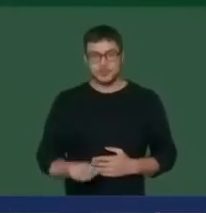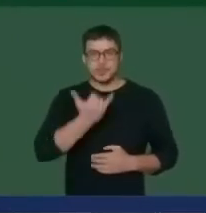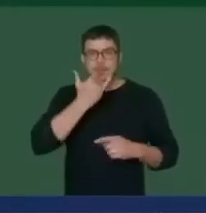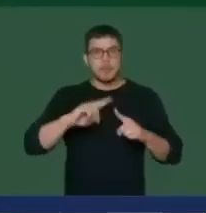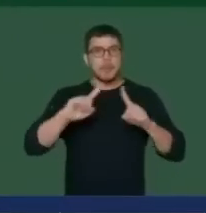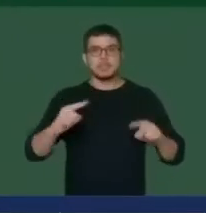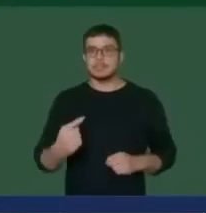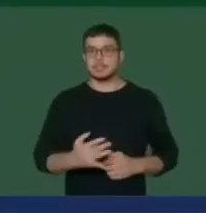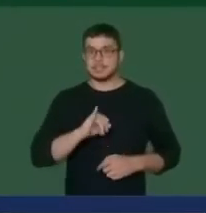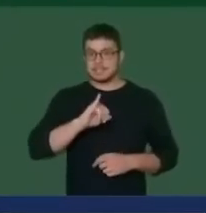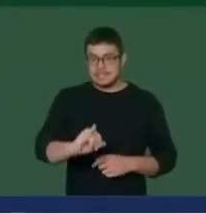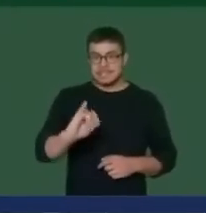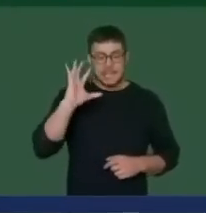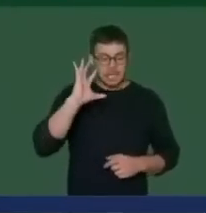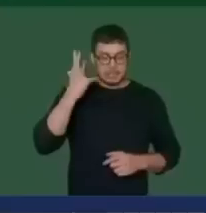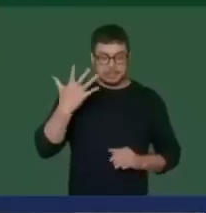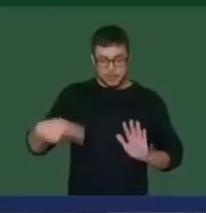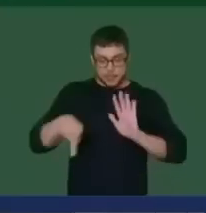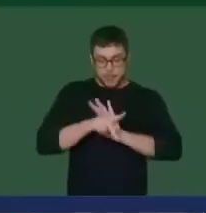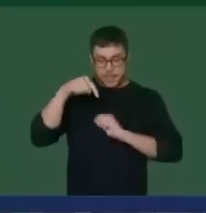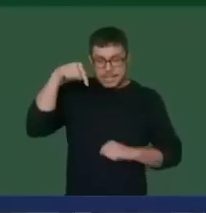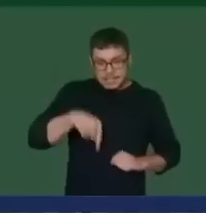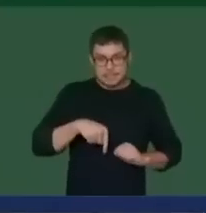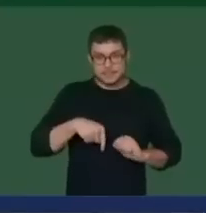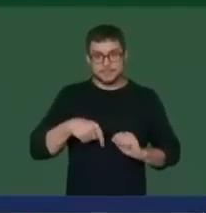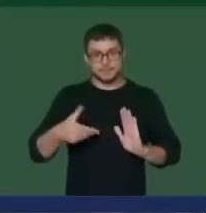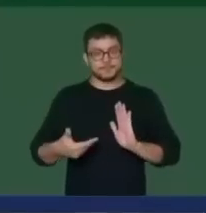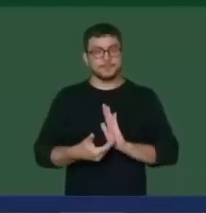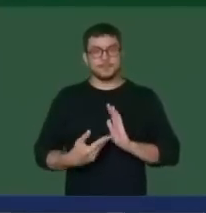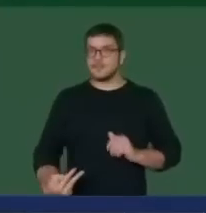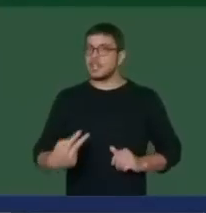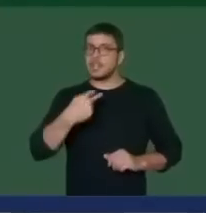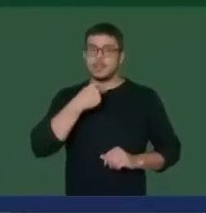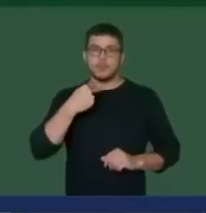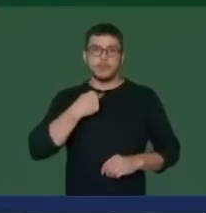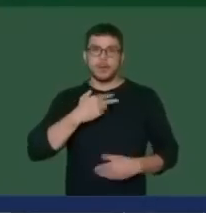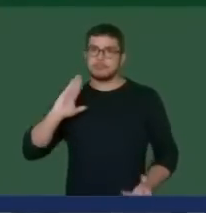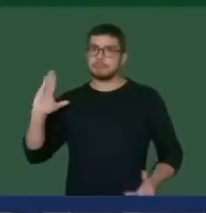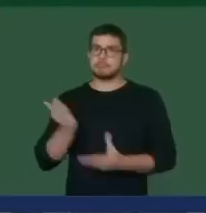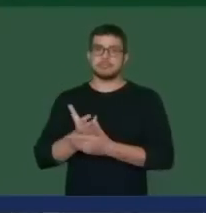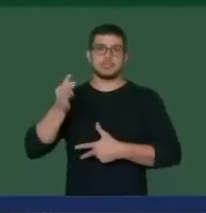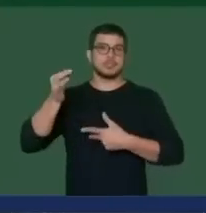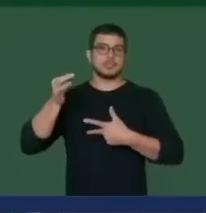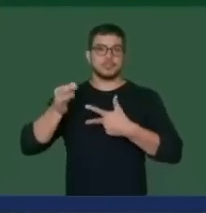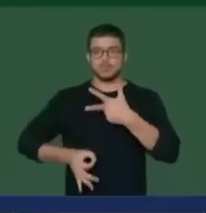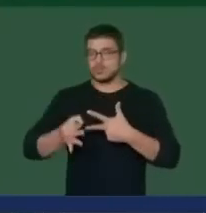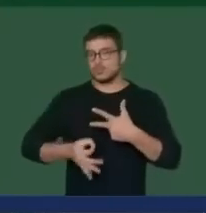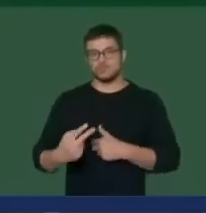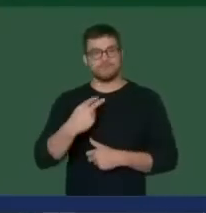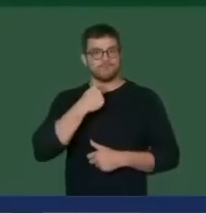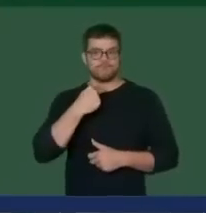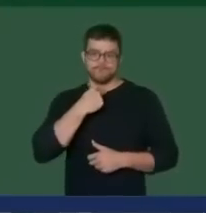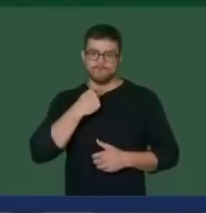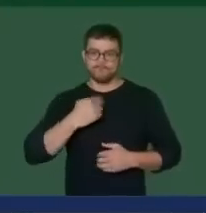decisões tomadas nesta casa sejam constantemente judicializadas e aceitas sem